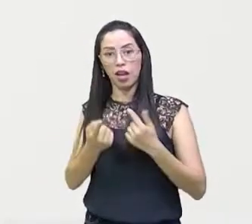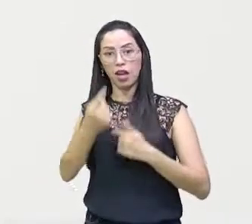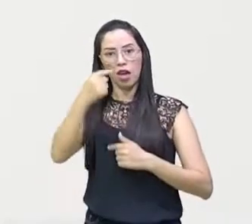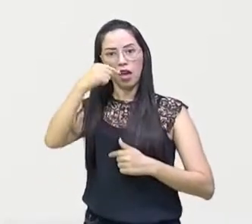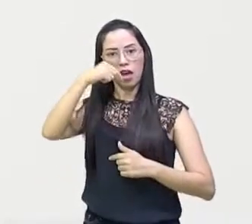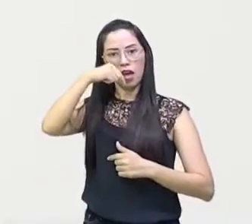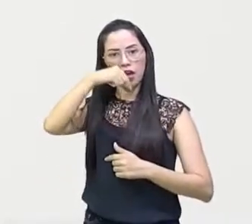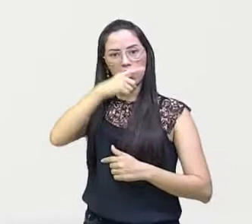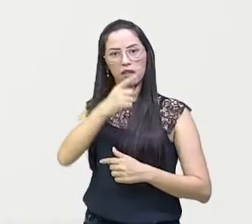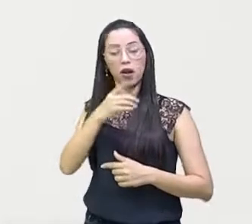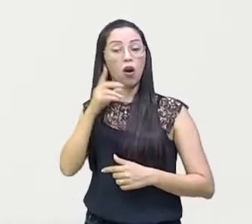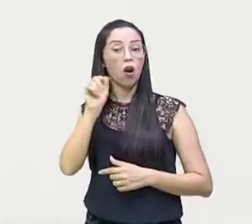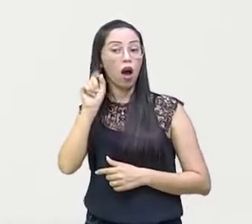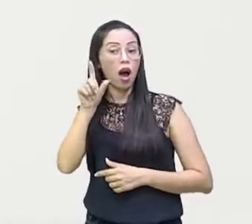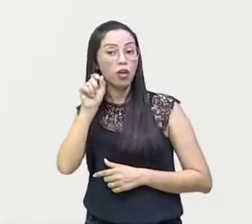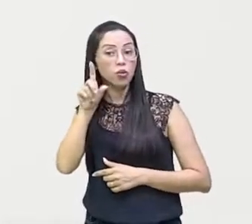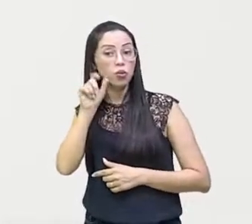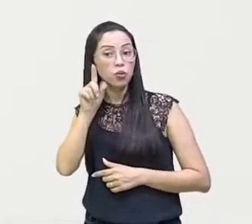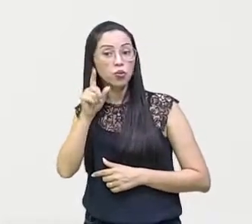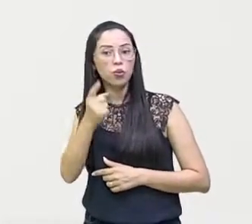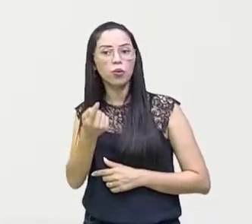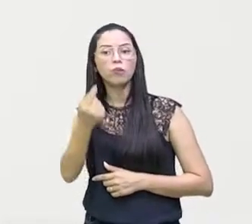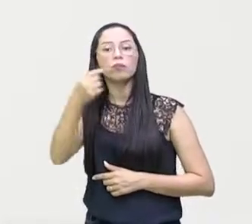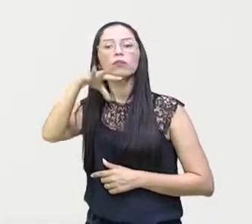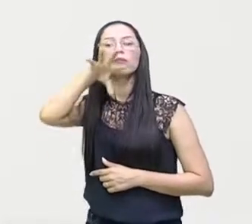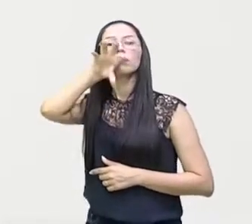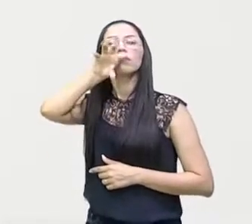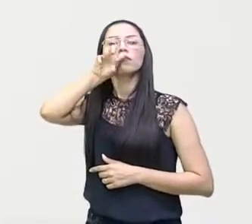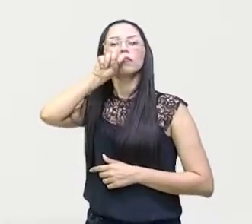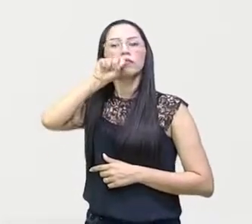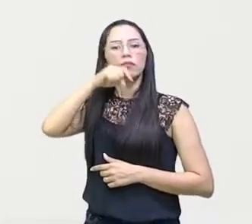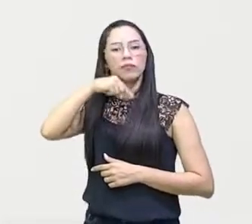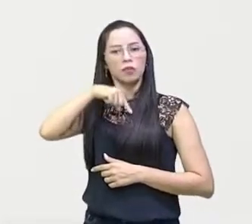O sangue entra e ele sai aqui.